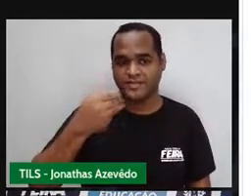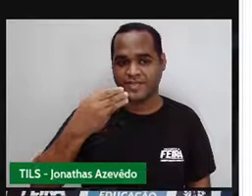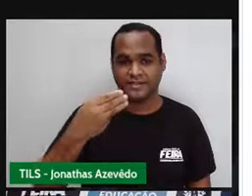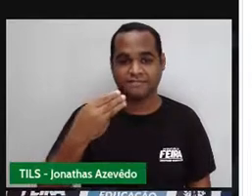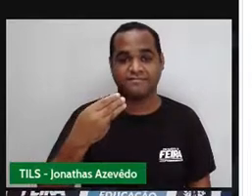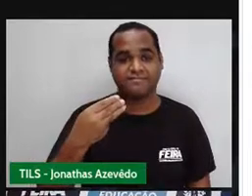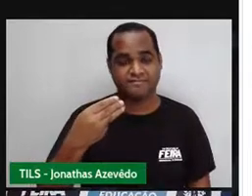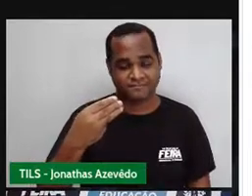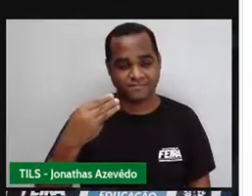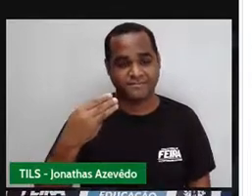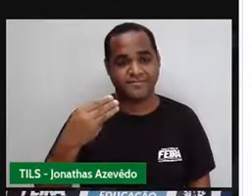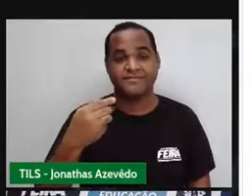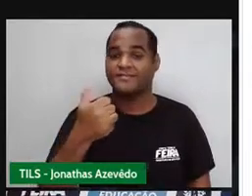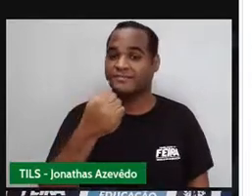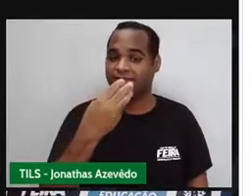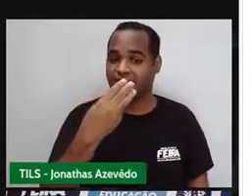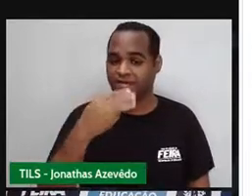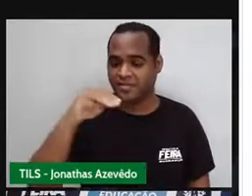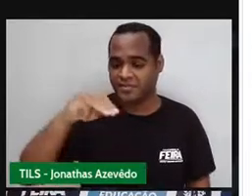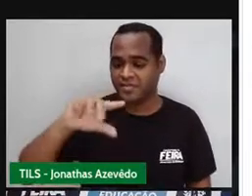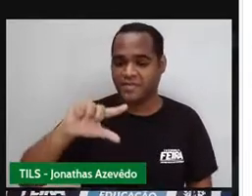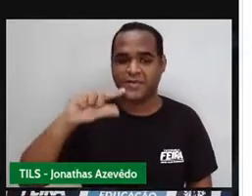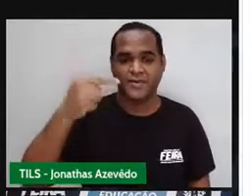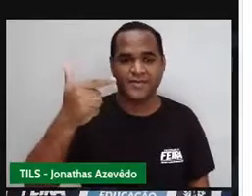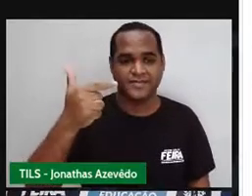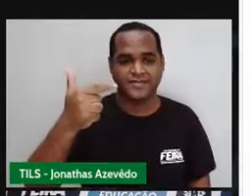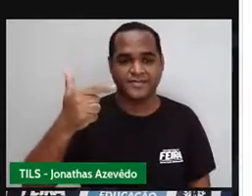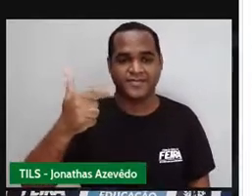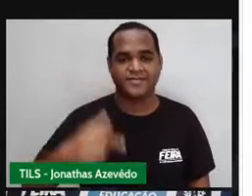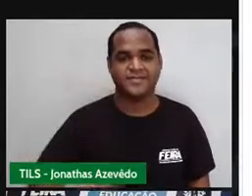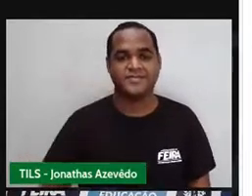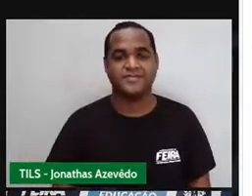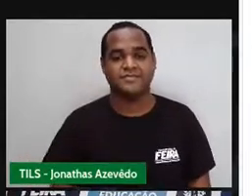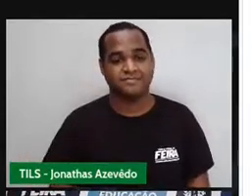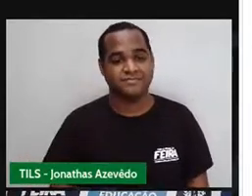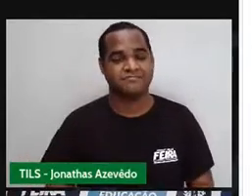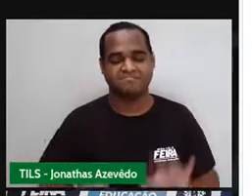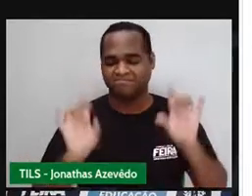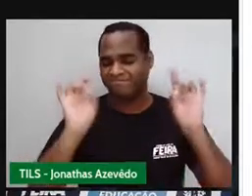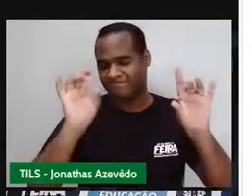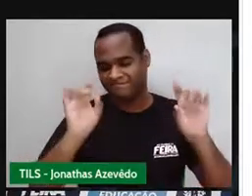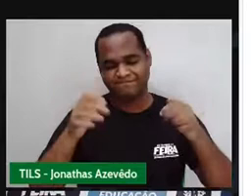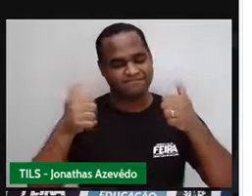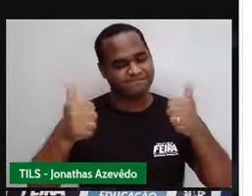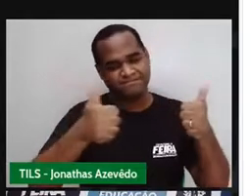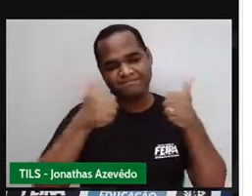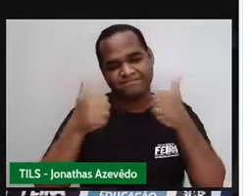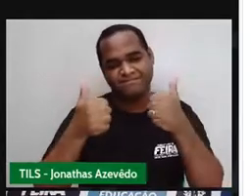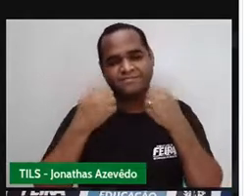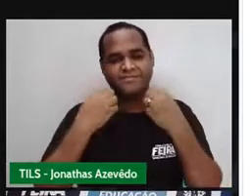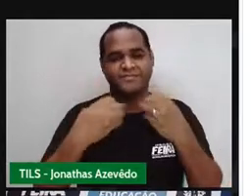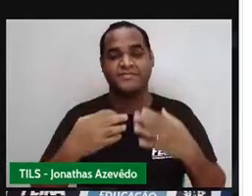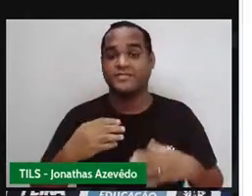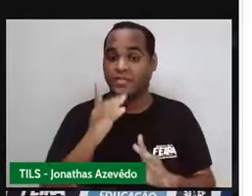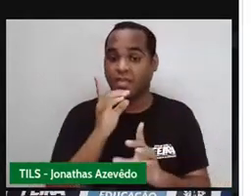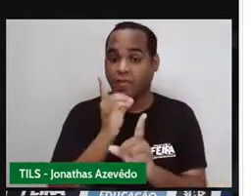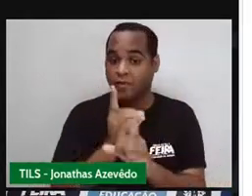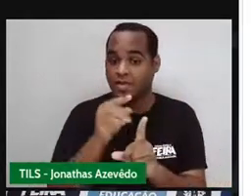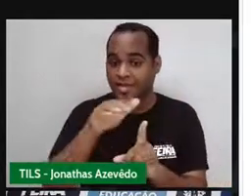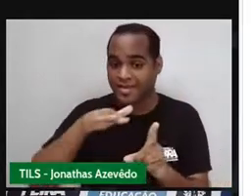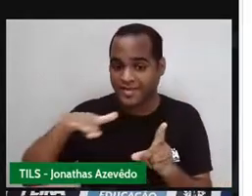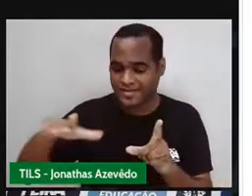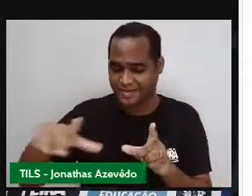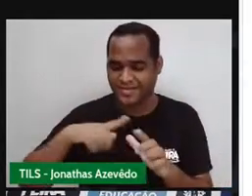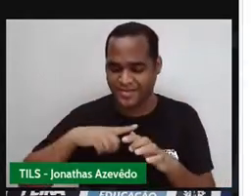13 metros quadrados show de bola show de bola achamos a